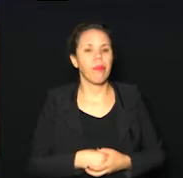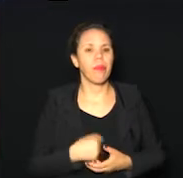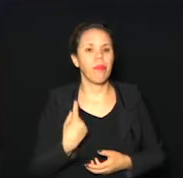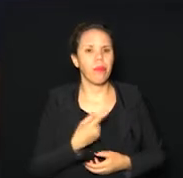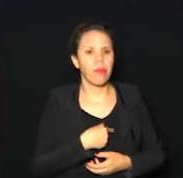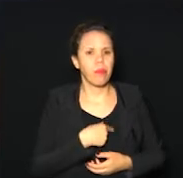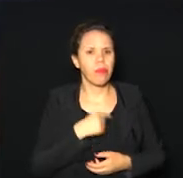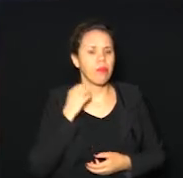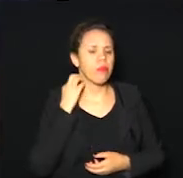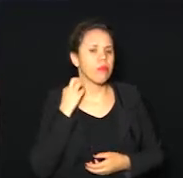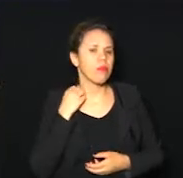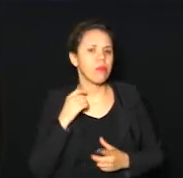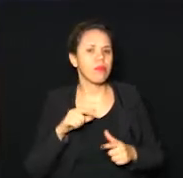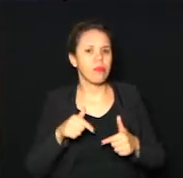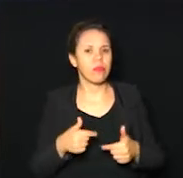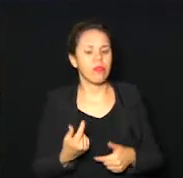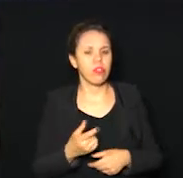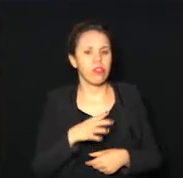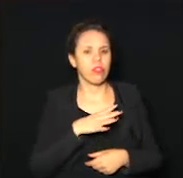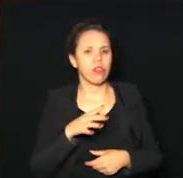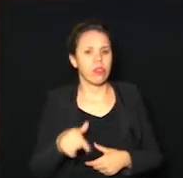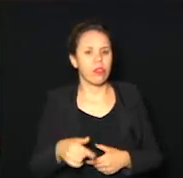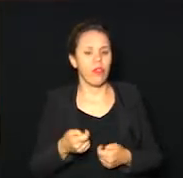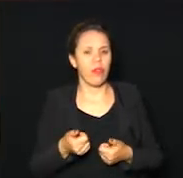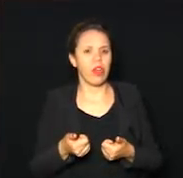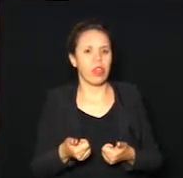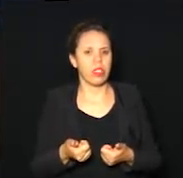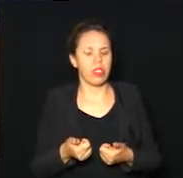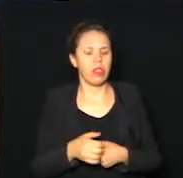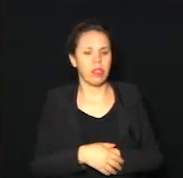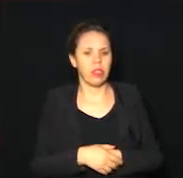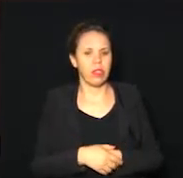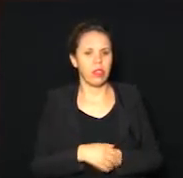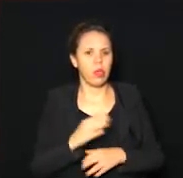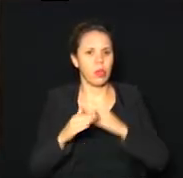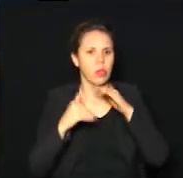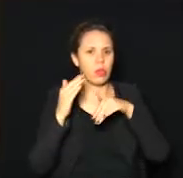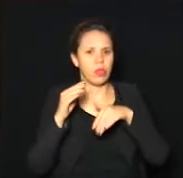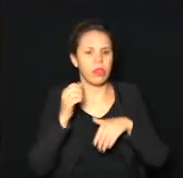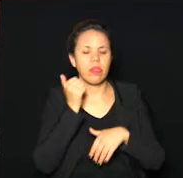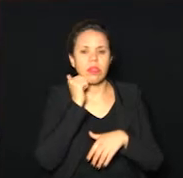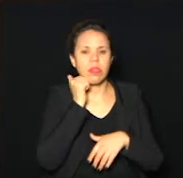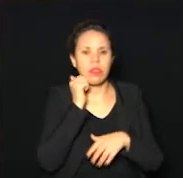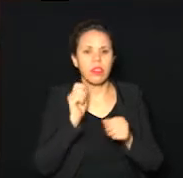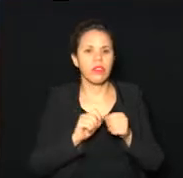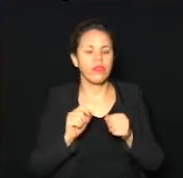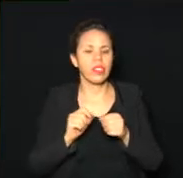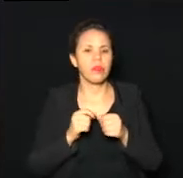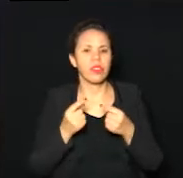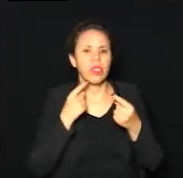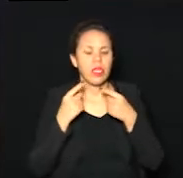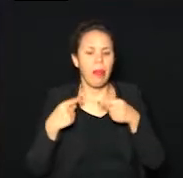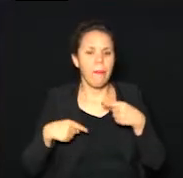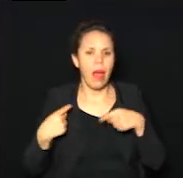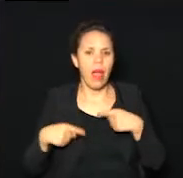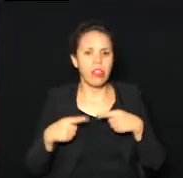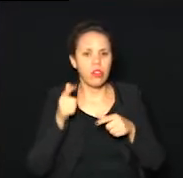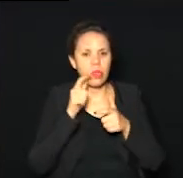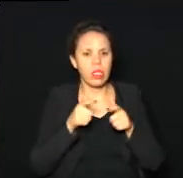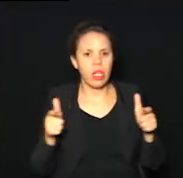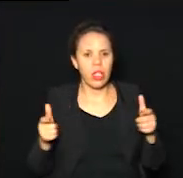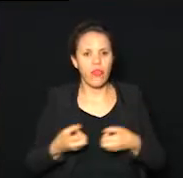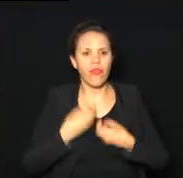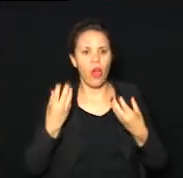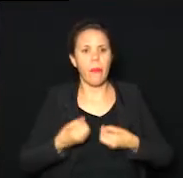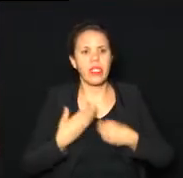que atuamos na universidade, nós temos um favorecimento que nós pegamos, construímos as ciências, fazemos o debate e conseguimos ampliar a